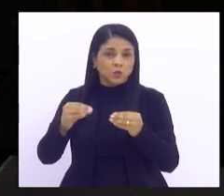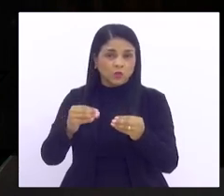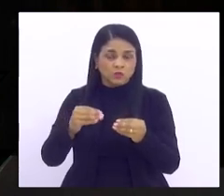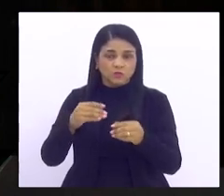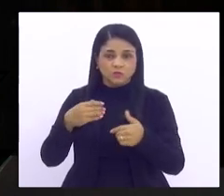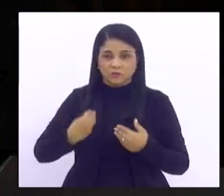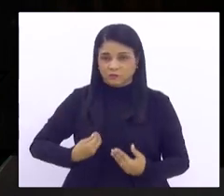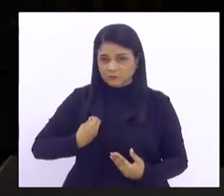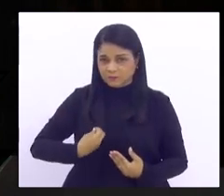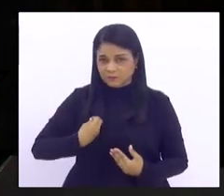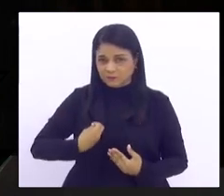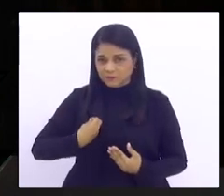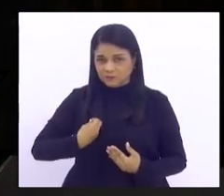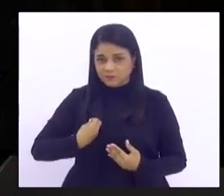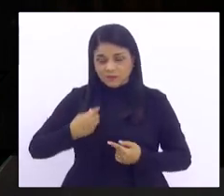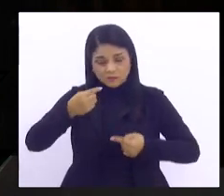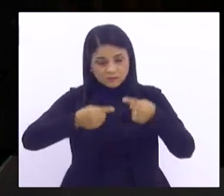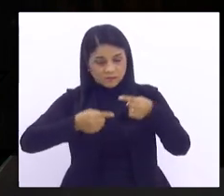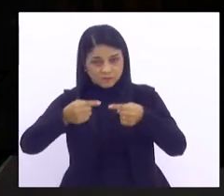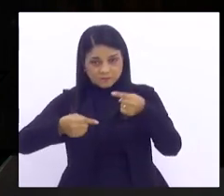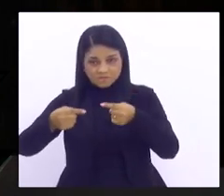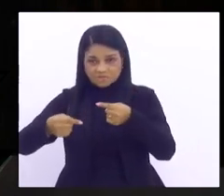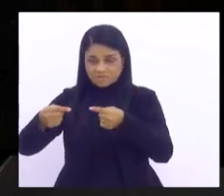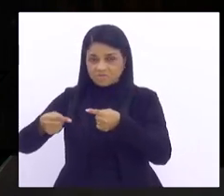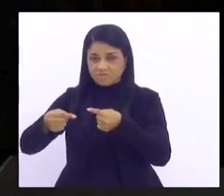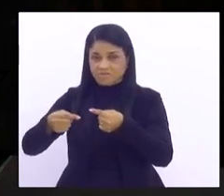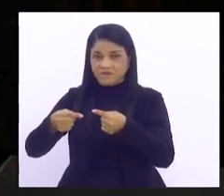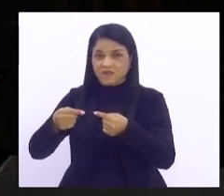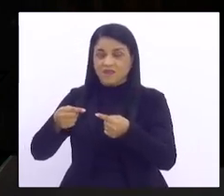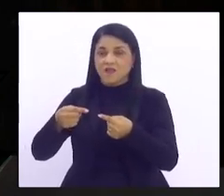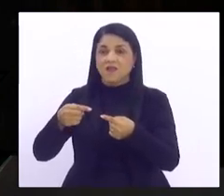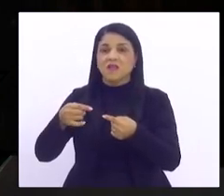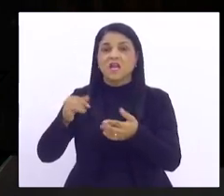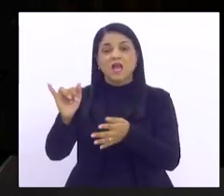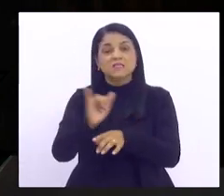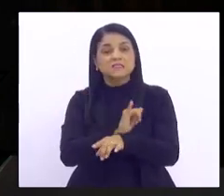trarão luz a muitos dos argumentos que estão ali